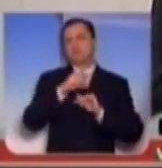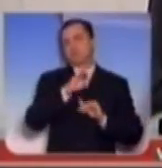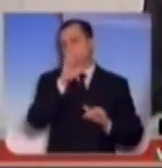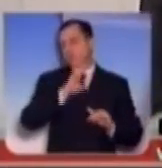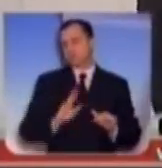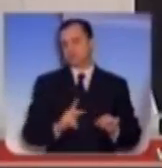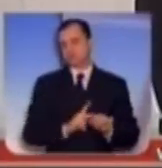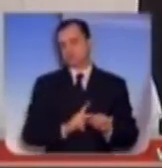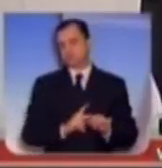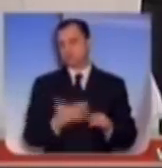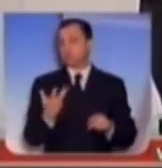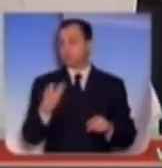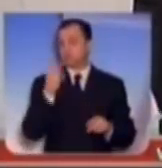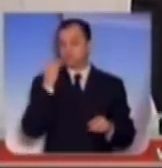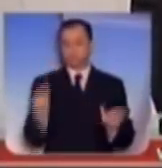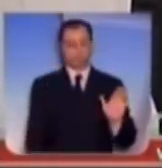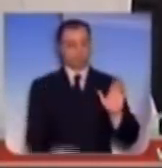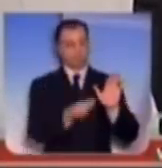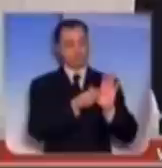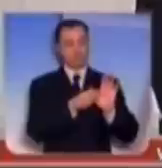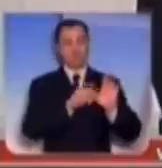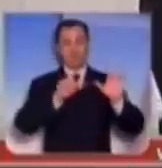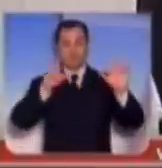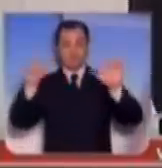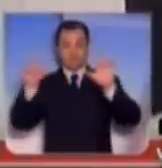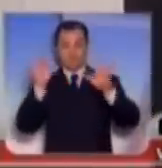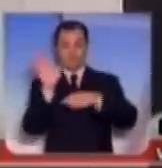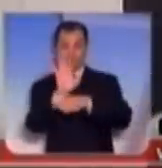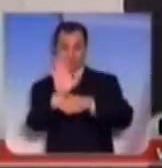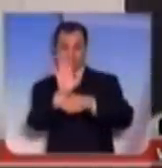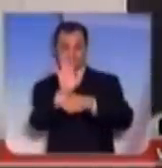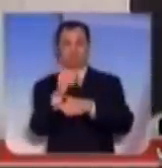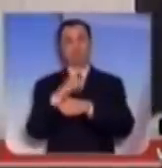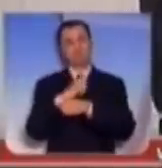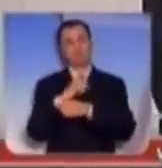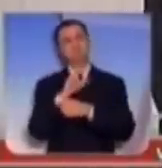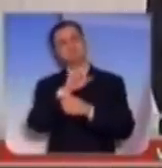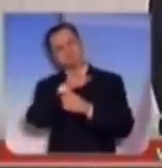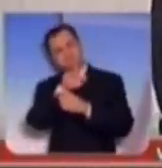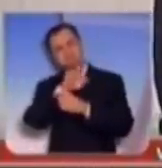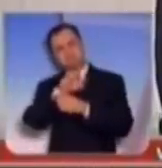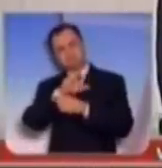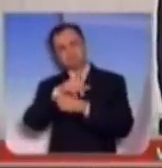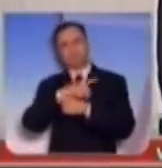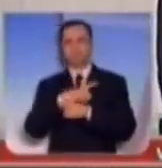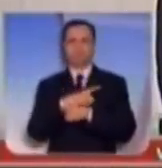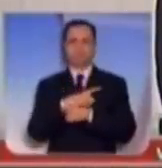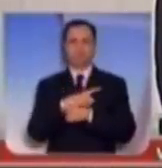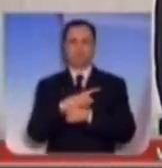país, mas eu quero colocar aqui, senhor presidente, um vídeo mostrando que há exceções. Nós temos aqui